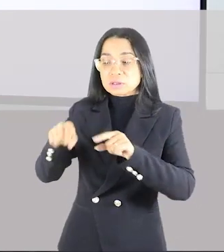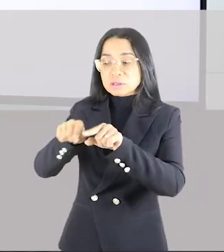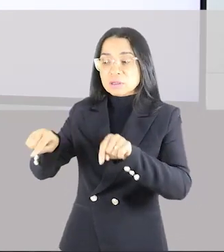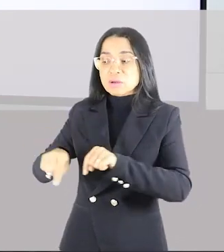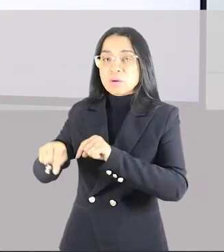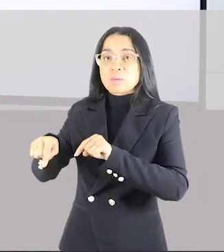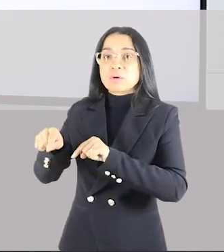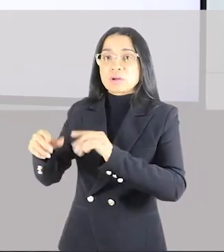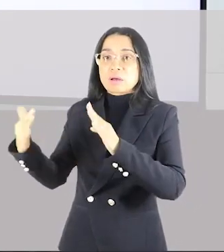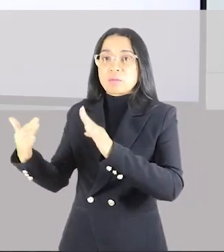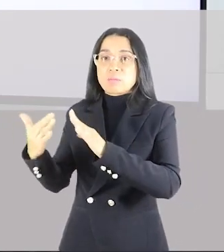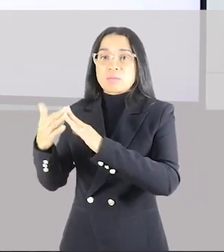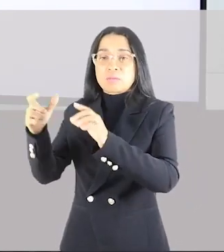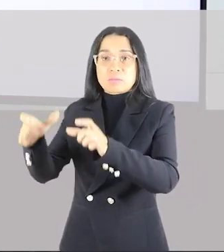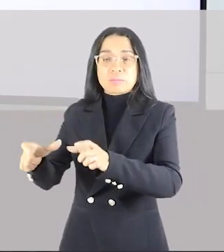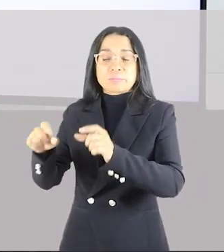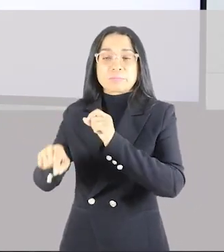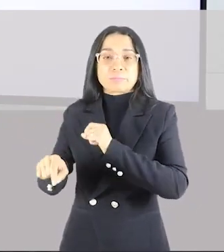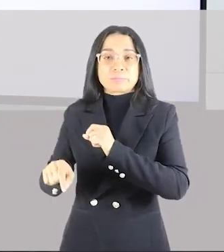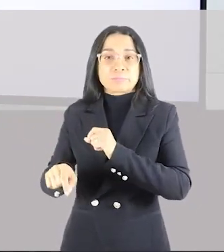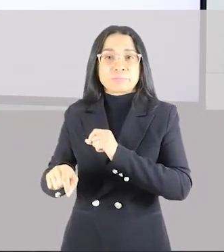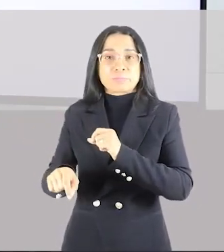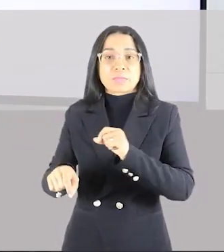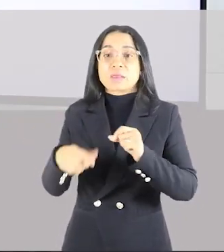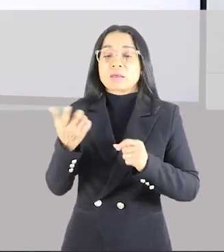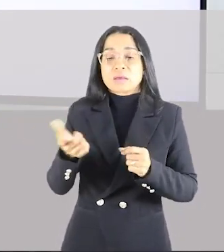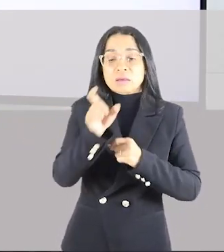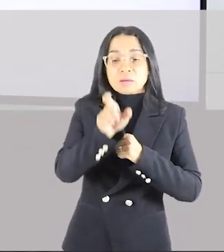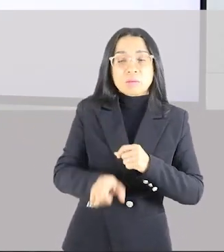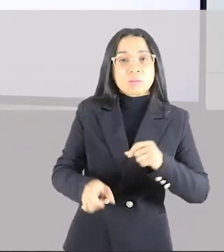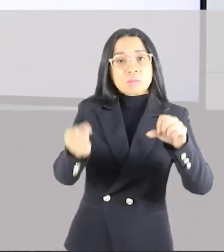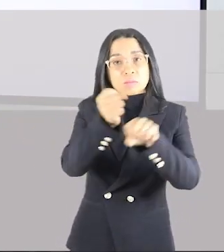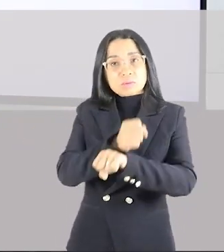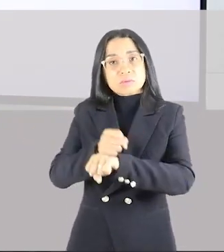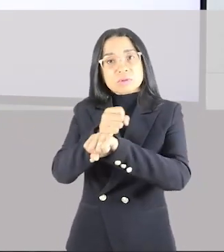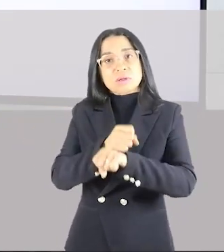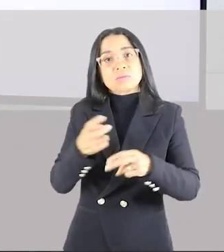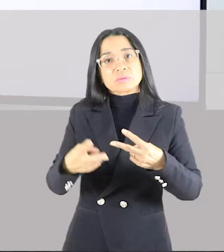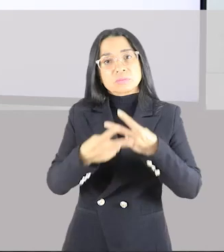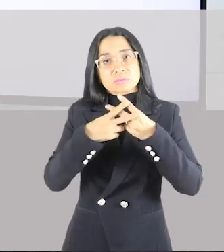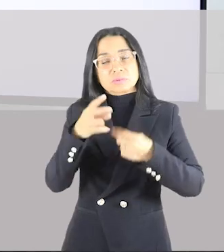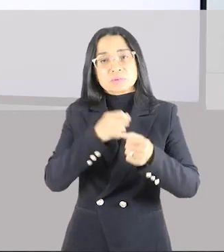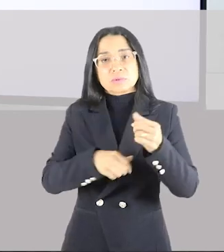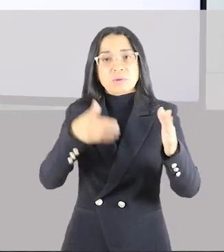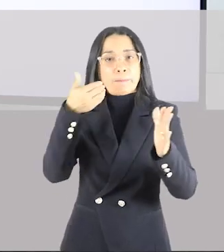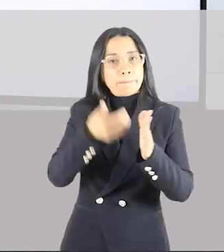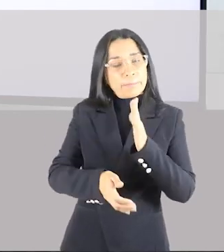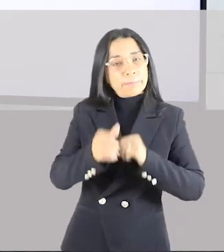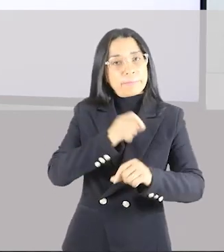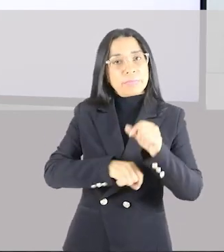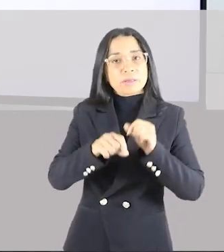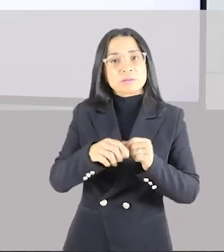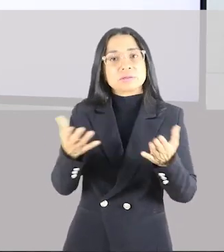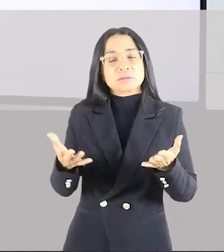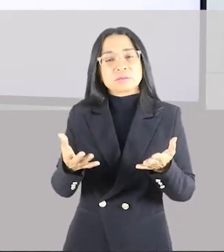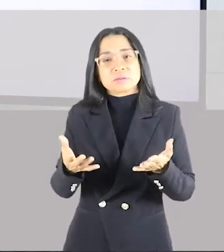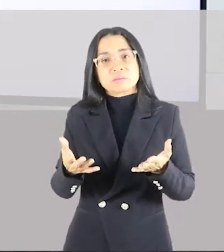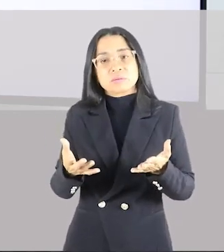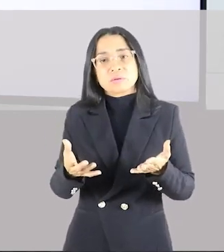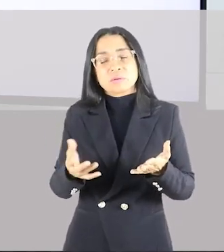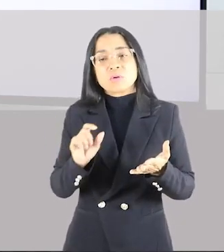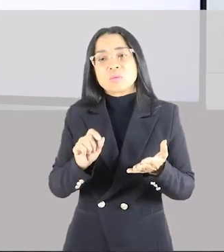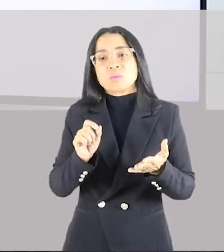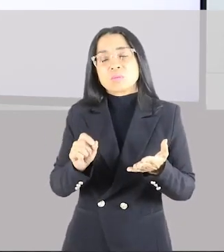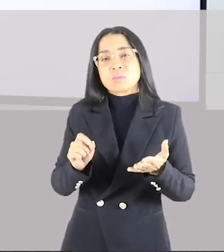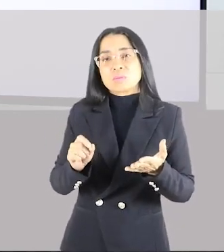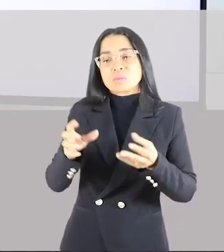eram prisioneiros. Dentro das guerras que se tinham com outras civilizações, aqueles que perdiam, eles traziam, né, aquilo